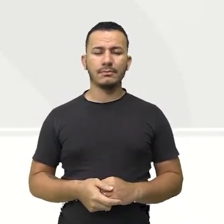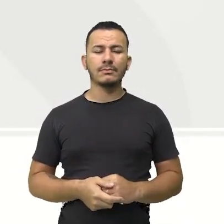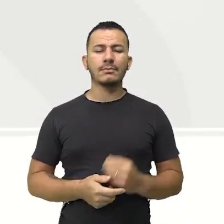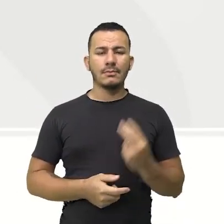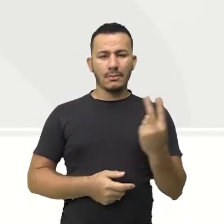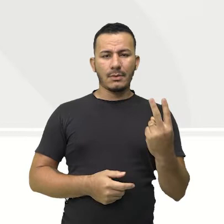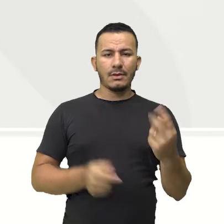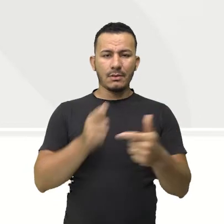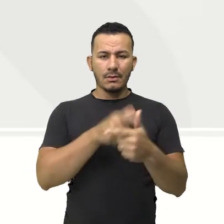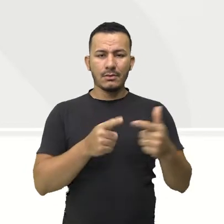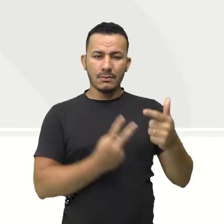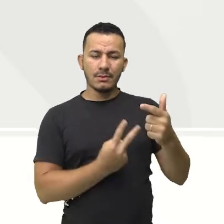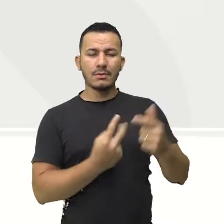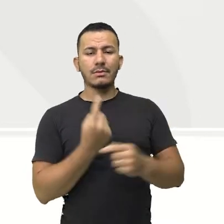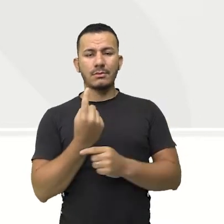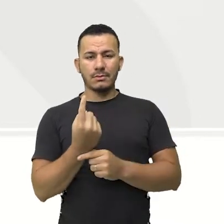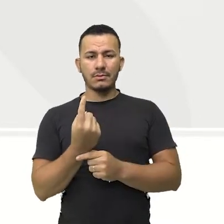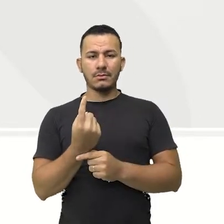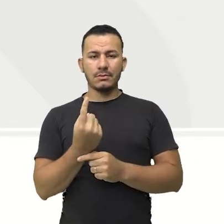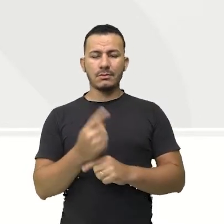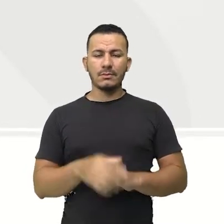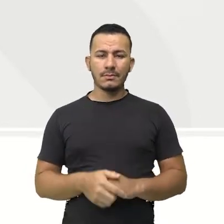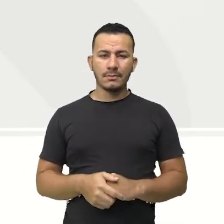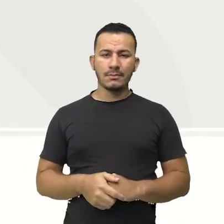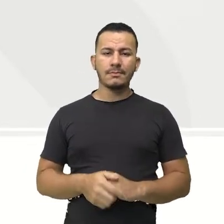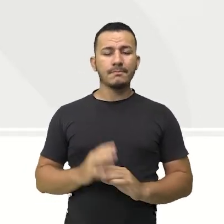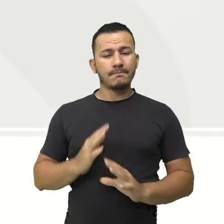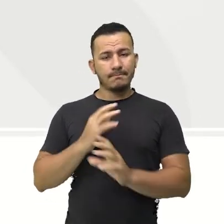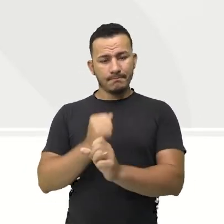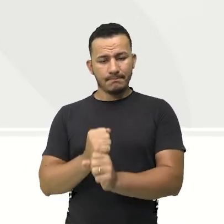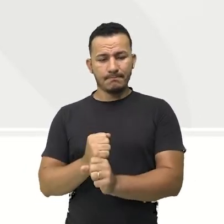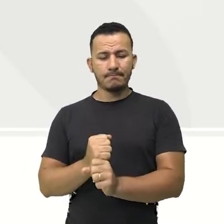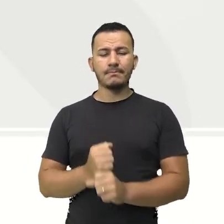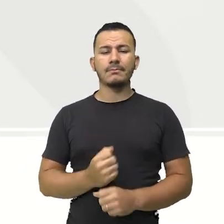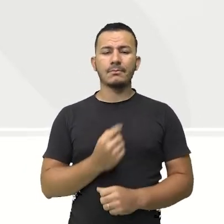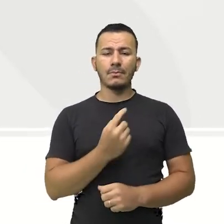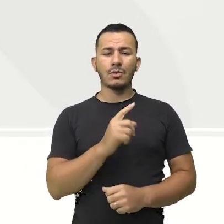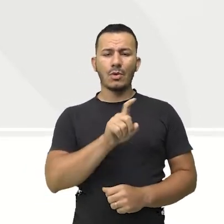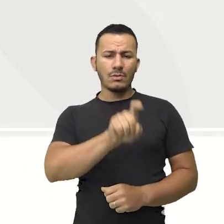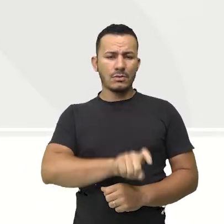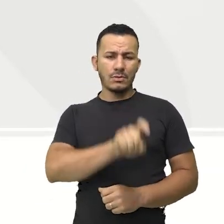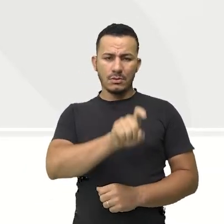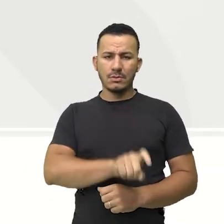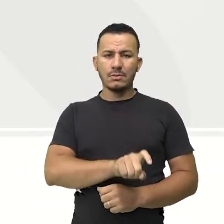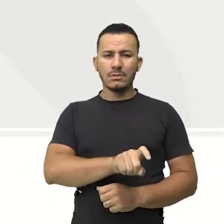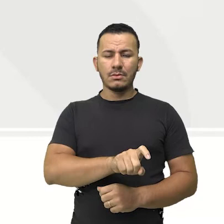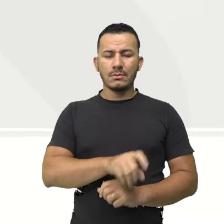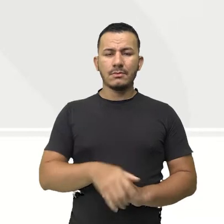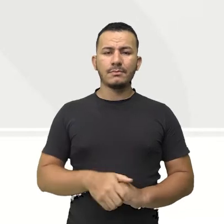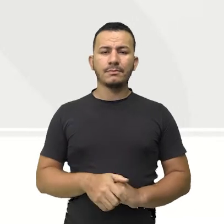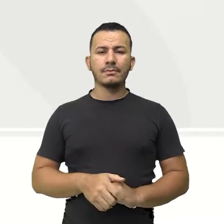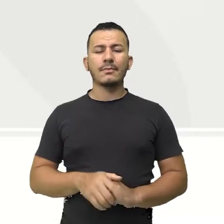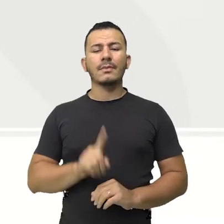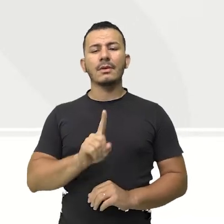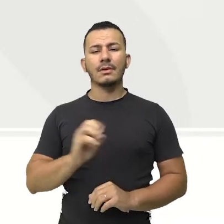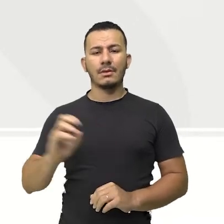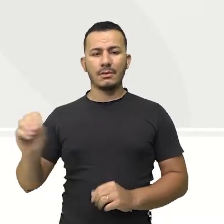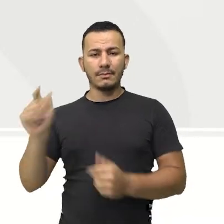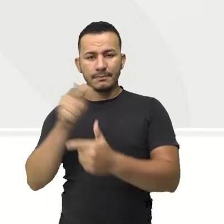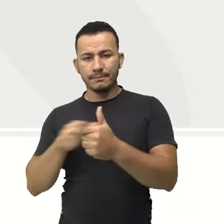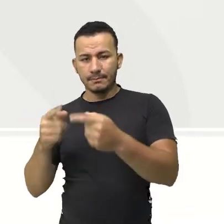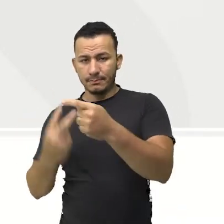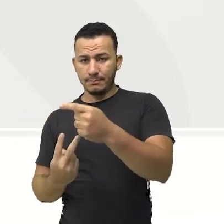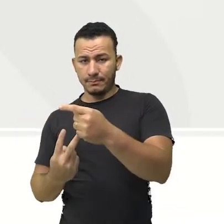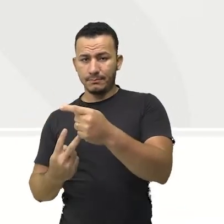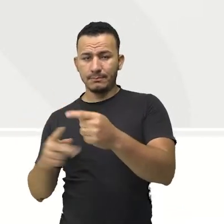2 dividido por 2 é 1, né? Então, vai ficar aqui somente o x. E 100 dividido por